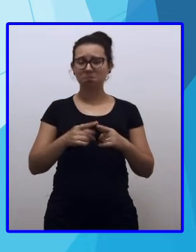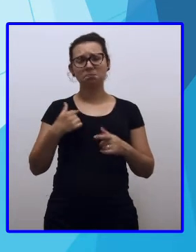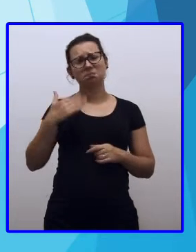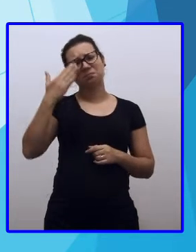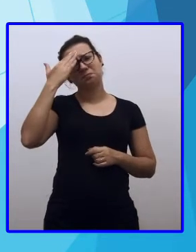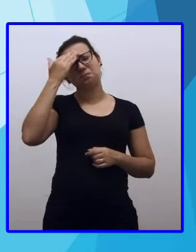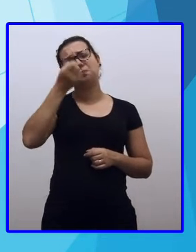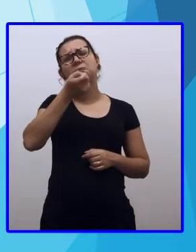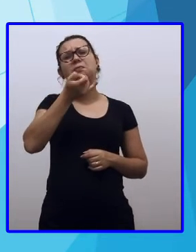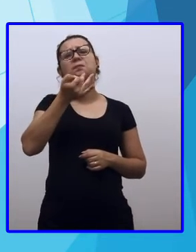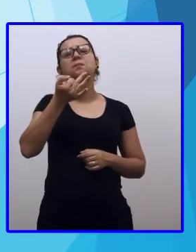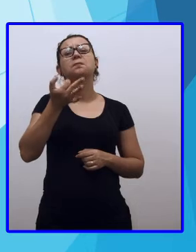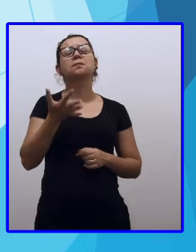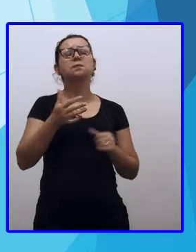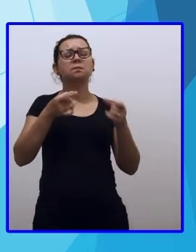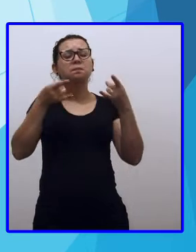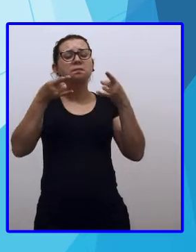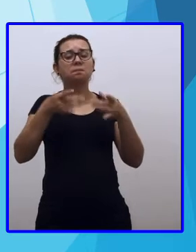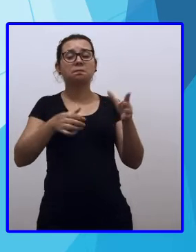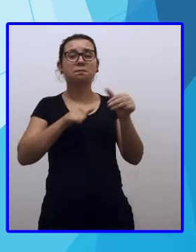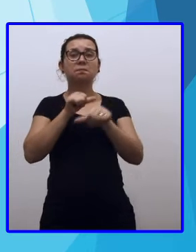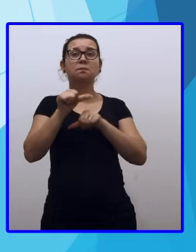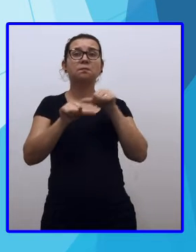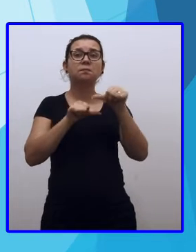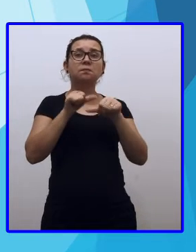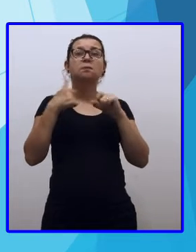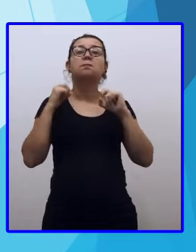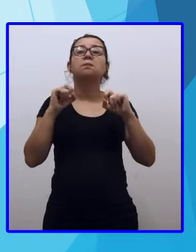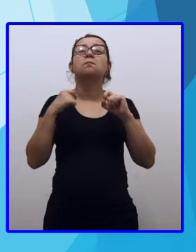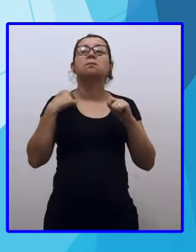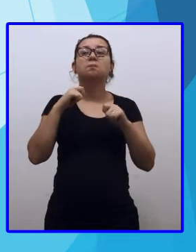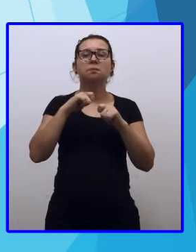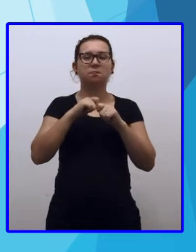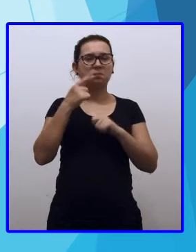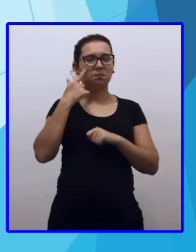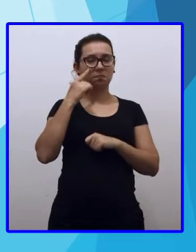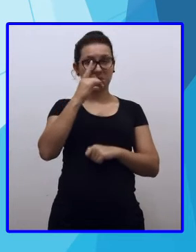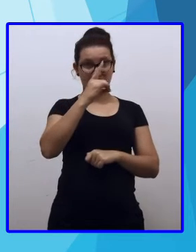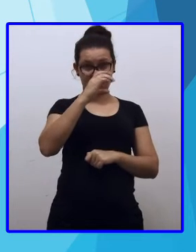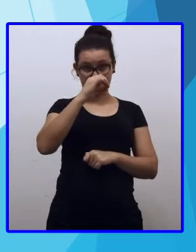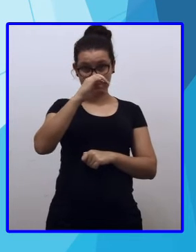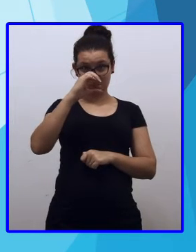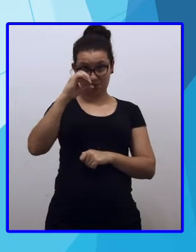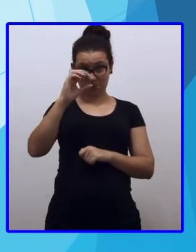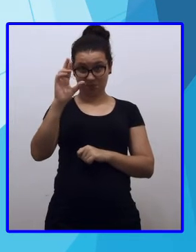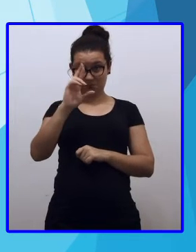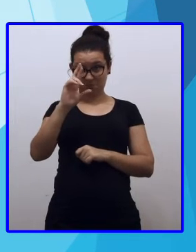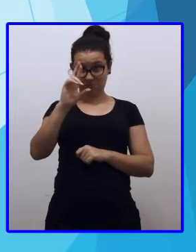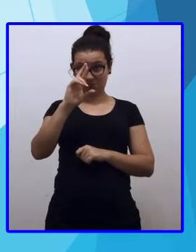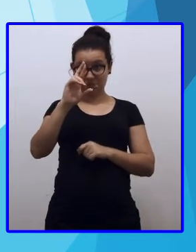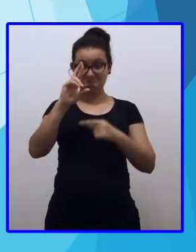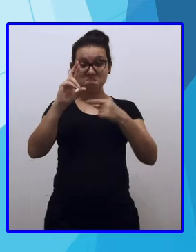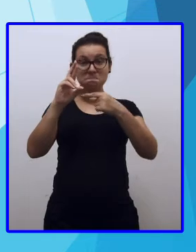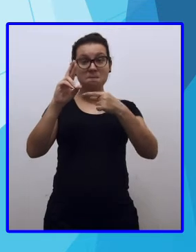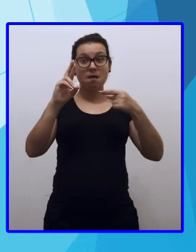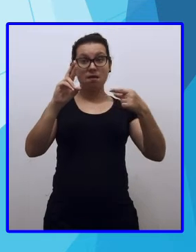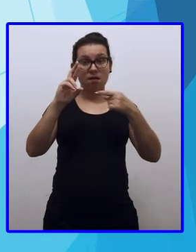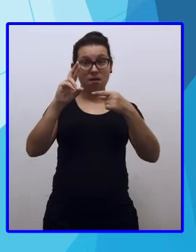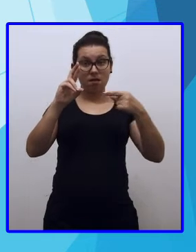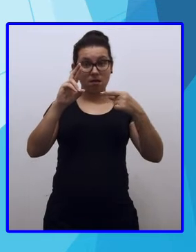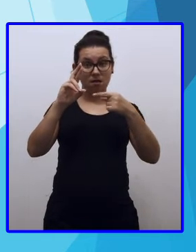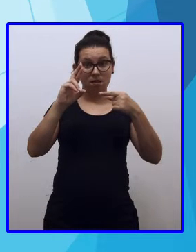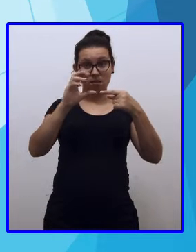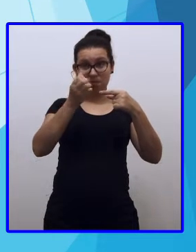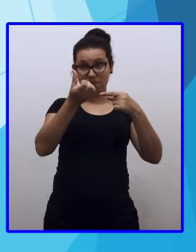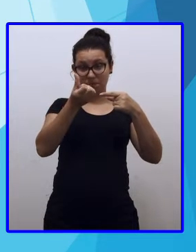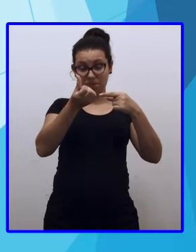quanto a Joana vai receber de troco. O que eu faço? Pego os R$,00 e vou tirar os R$